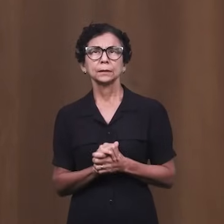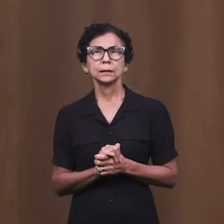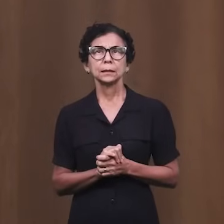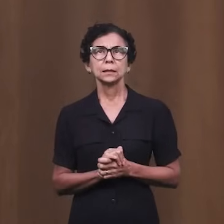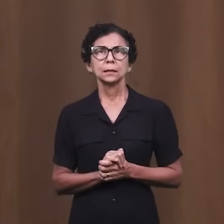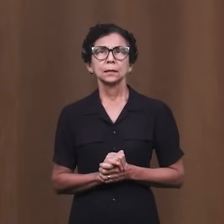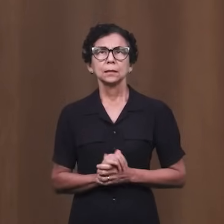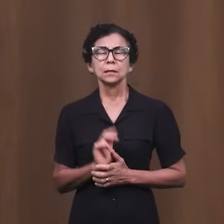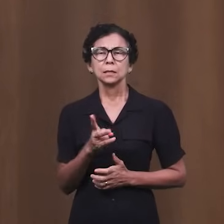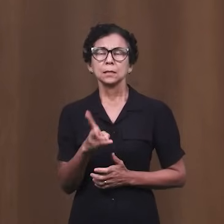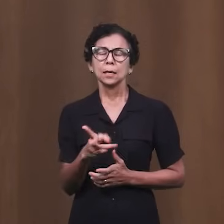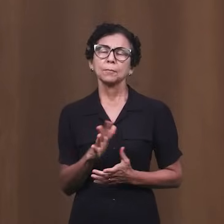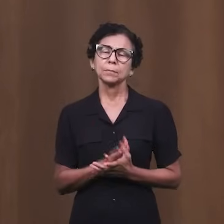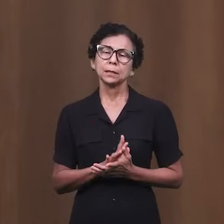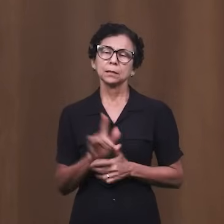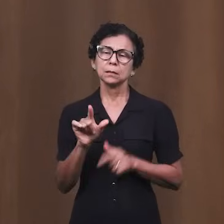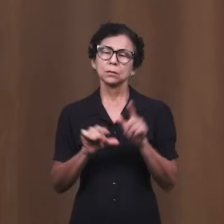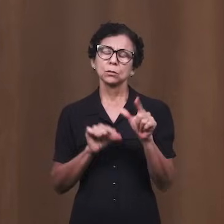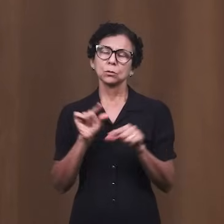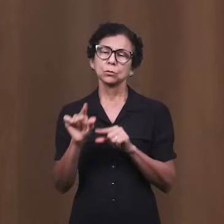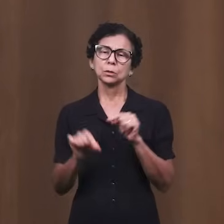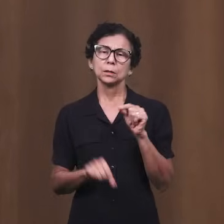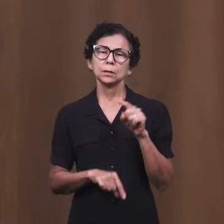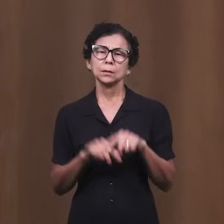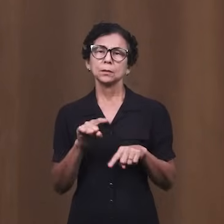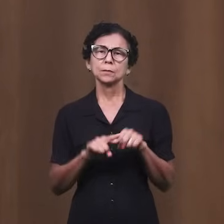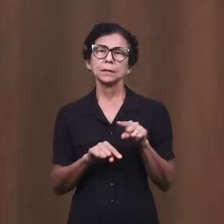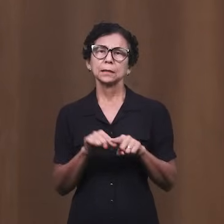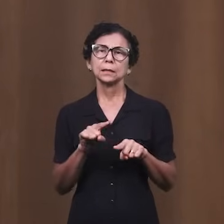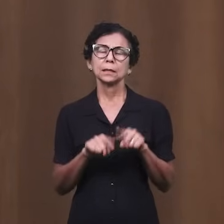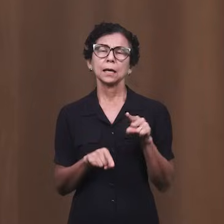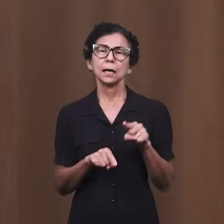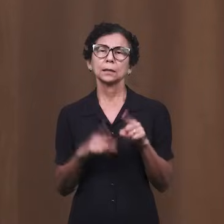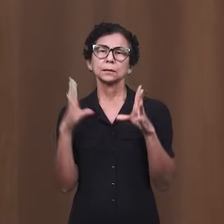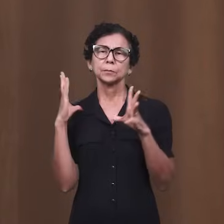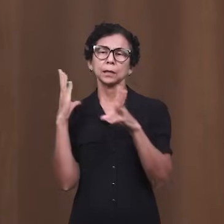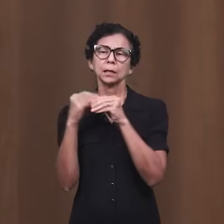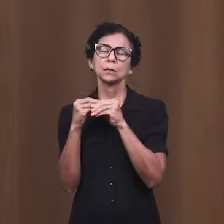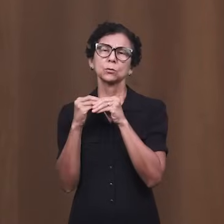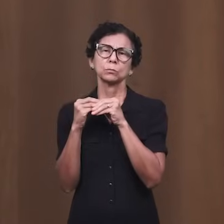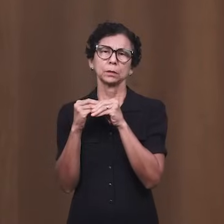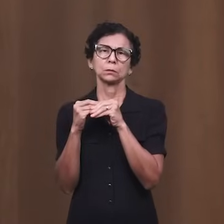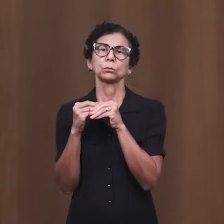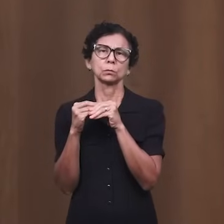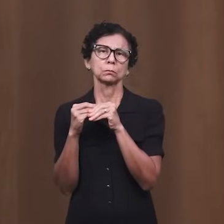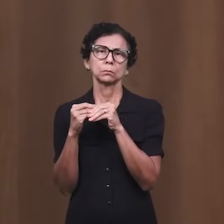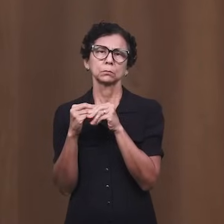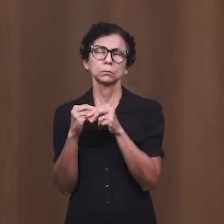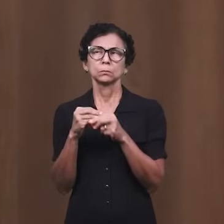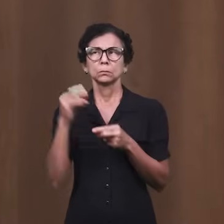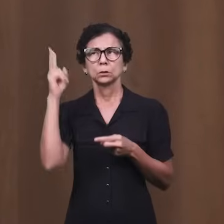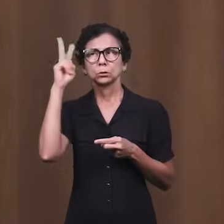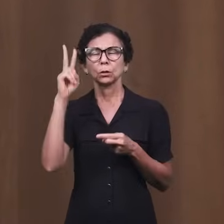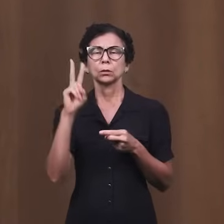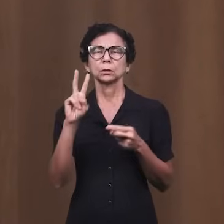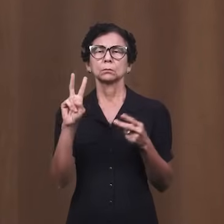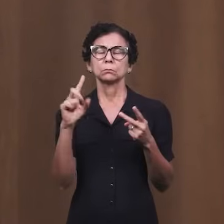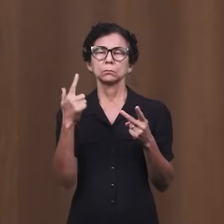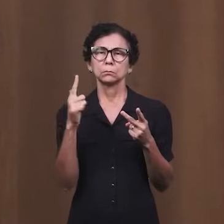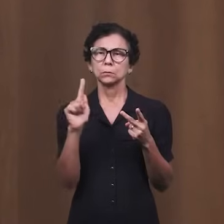secos quando eu falo Secos e apenas de explicação sobre questões históricas